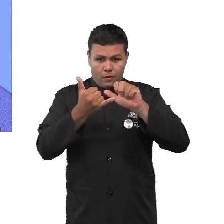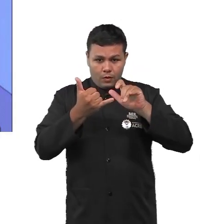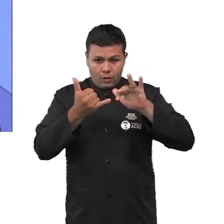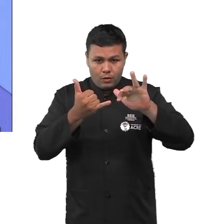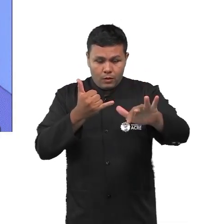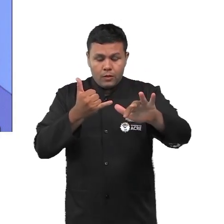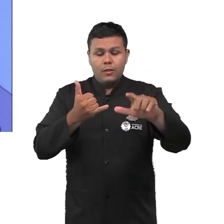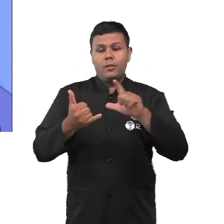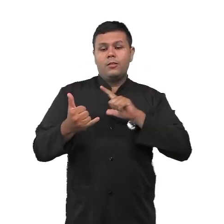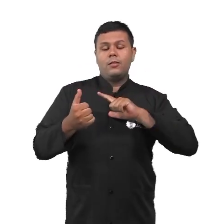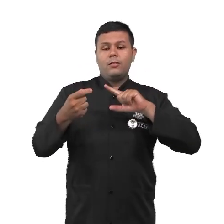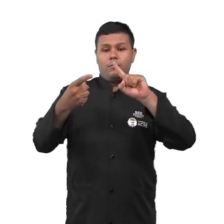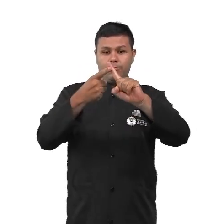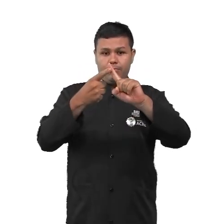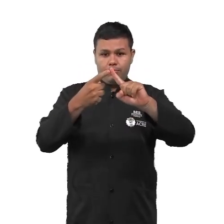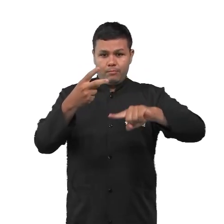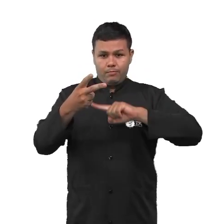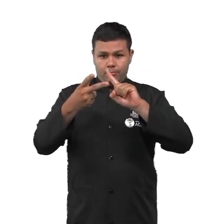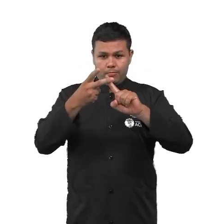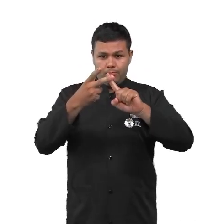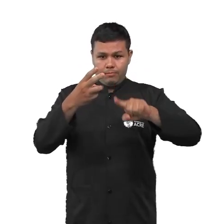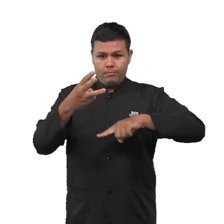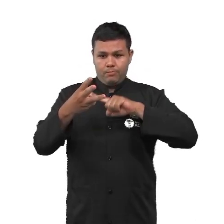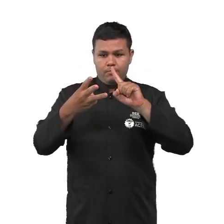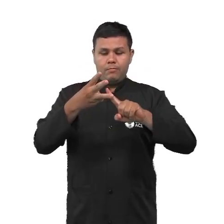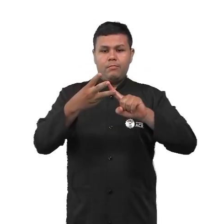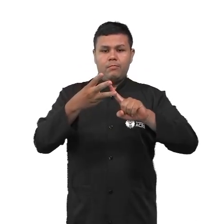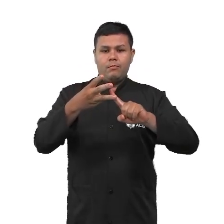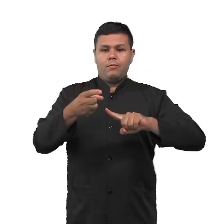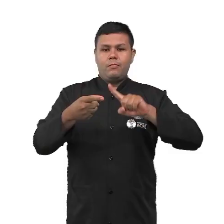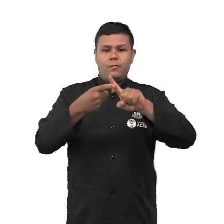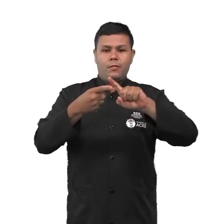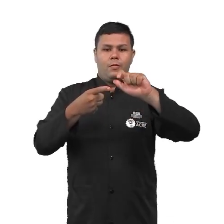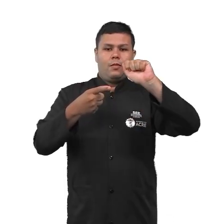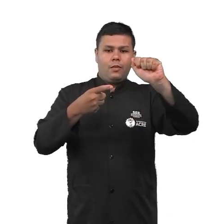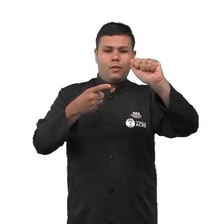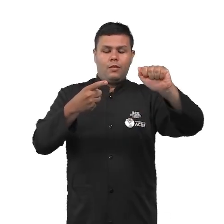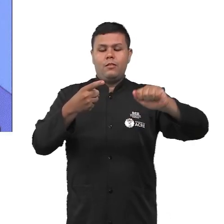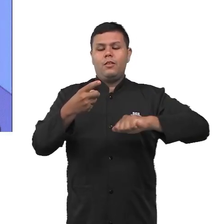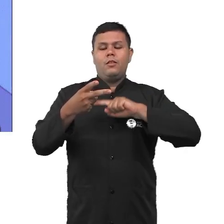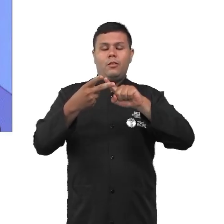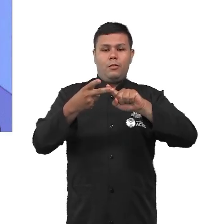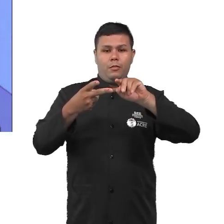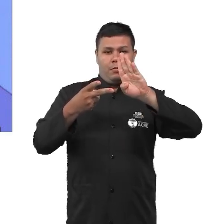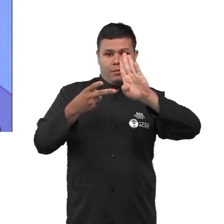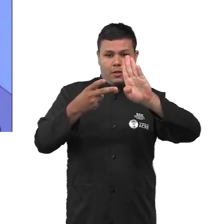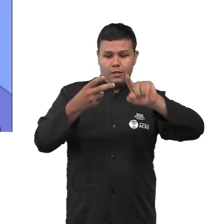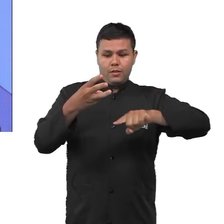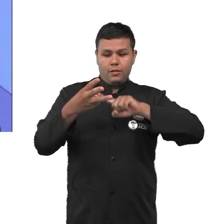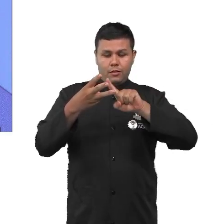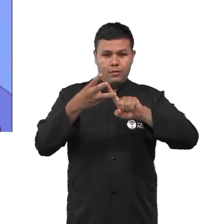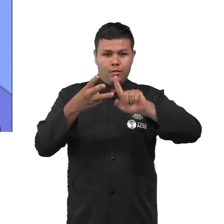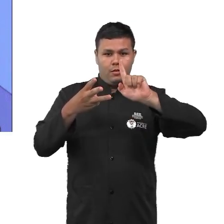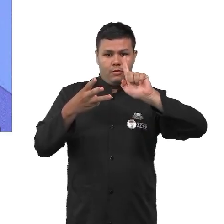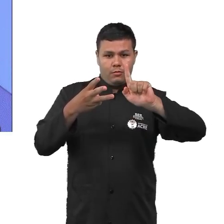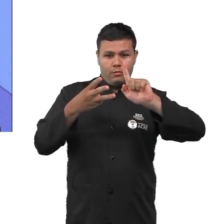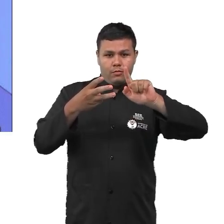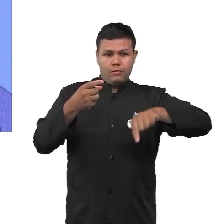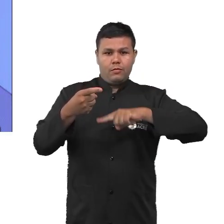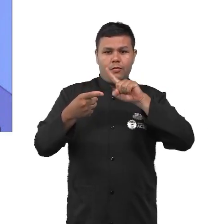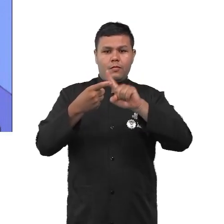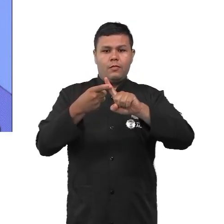emissões, alfa, beta e gama. Então, nós temos três emissões radioativas. Deixa eu voltar aqui.